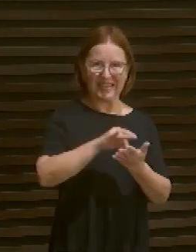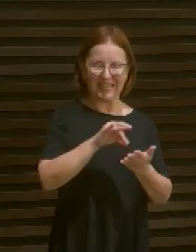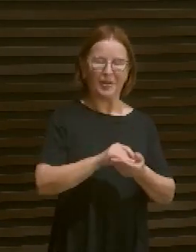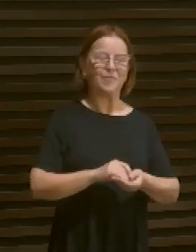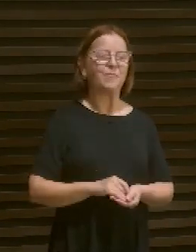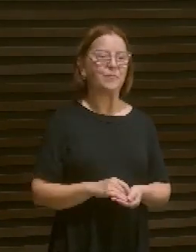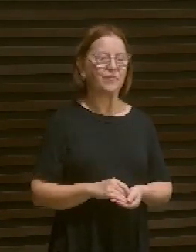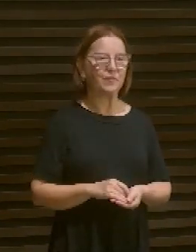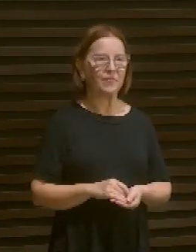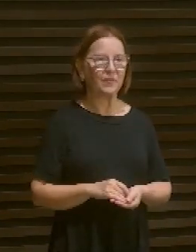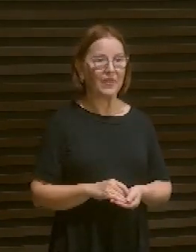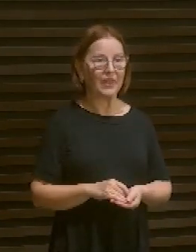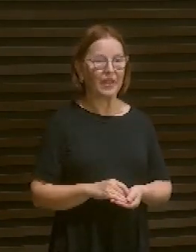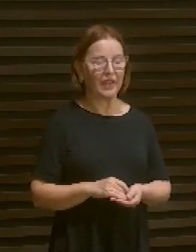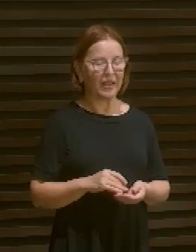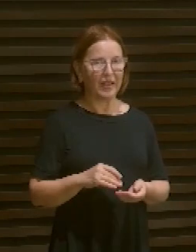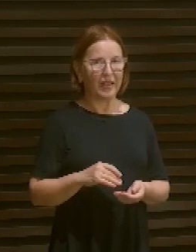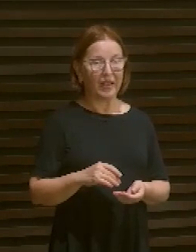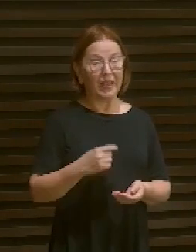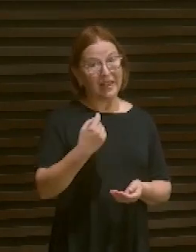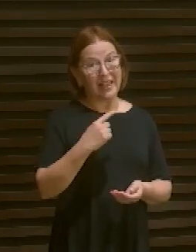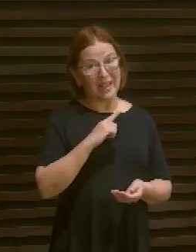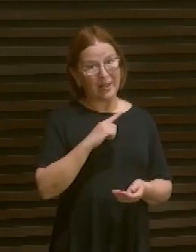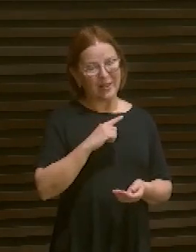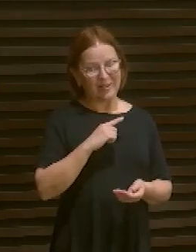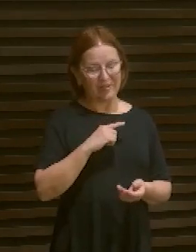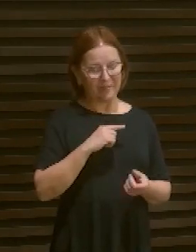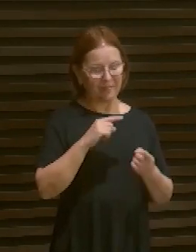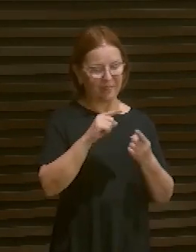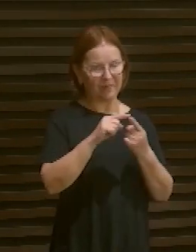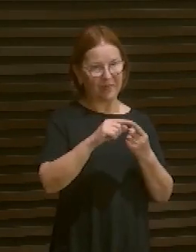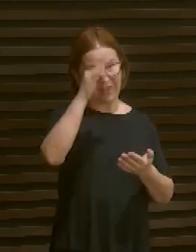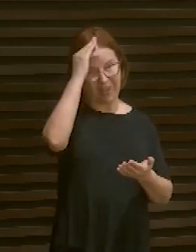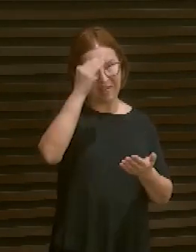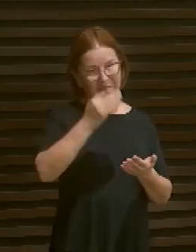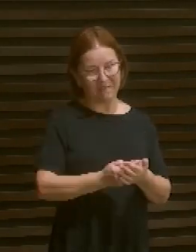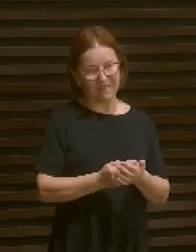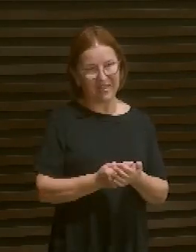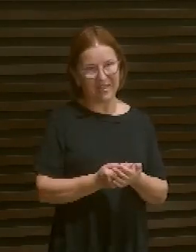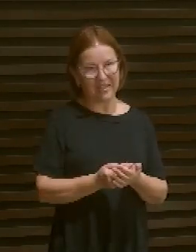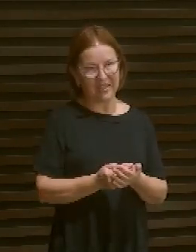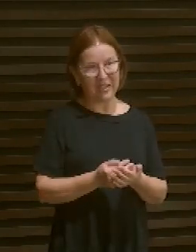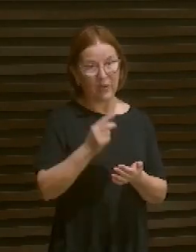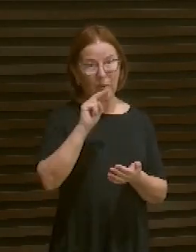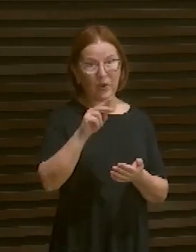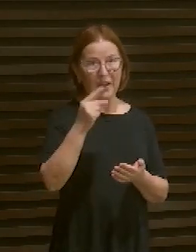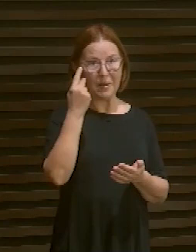tenho a fé, que vai olhar para aquilo que Cristo